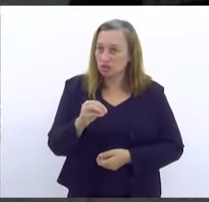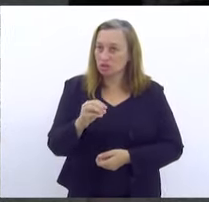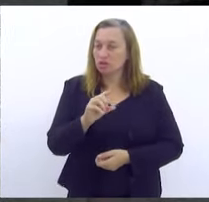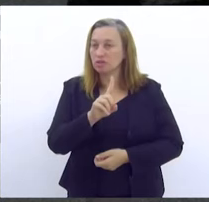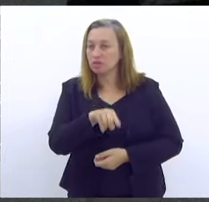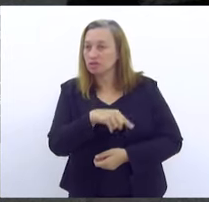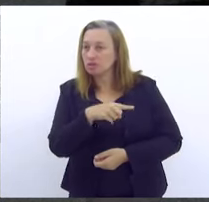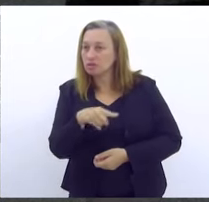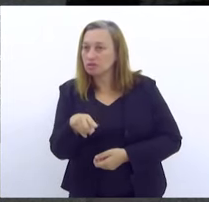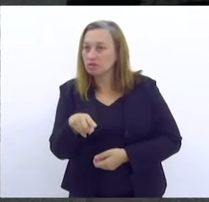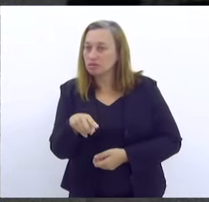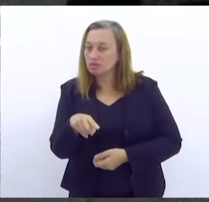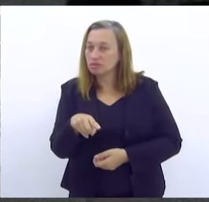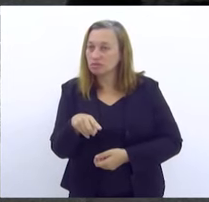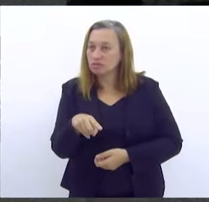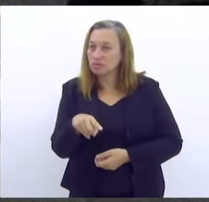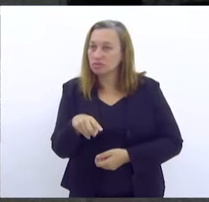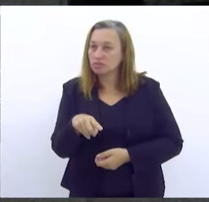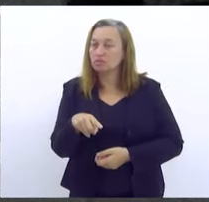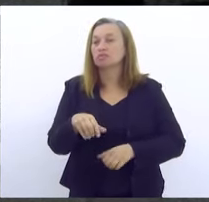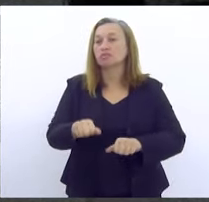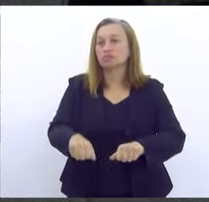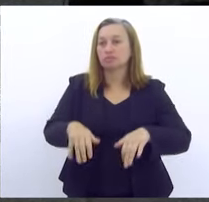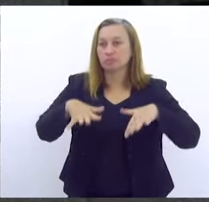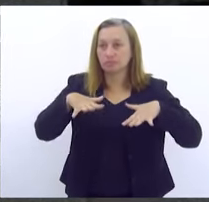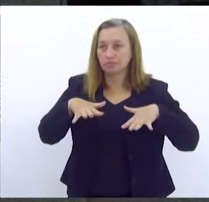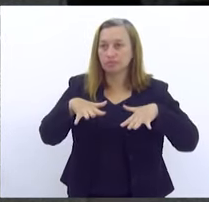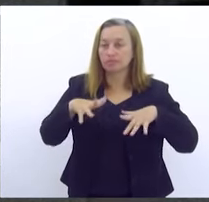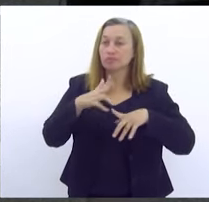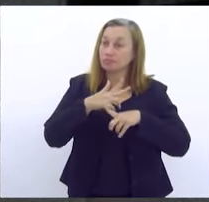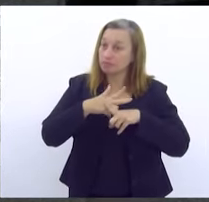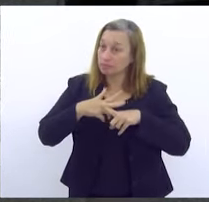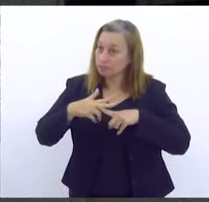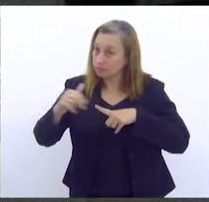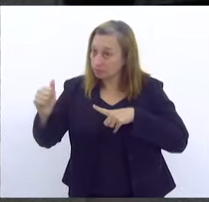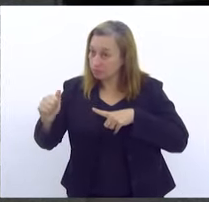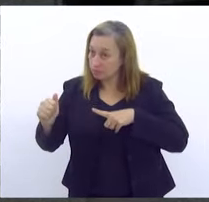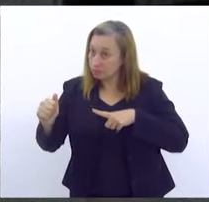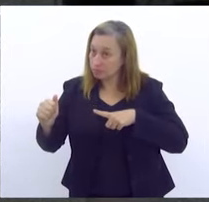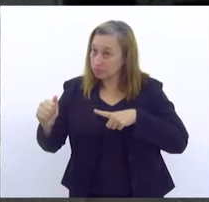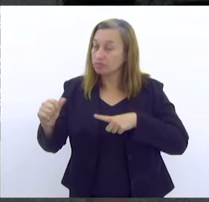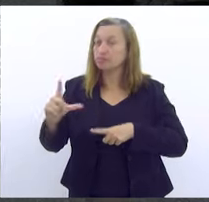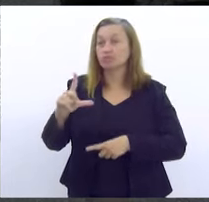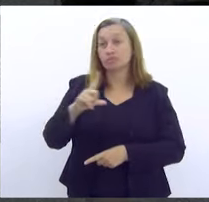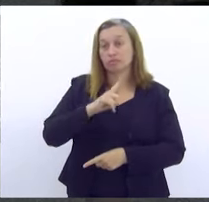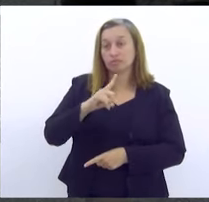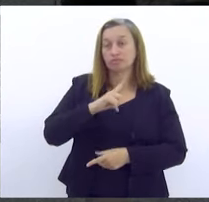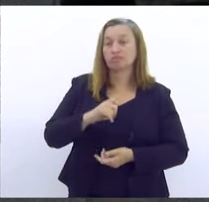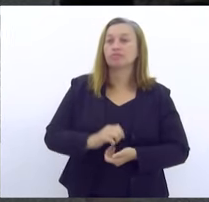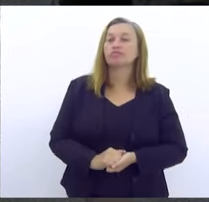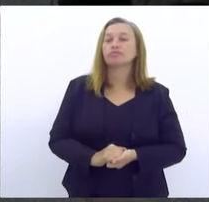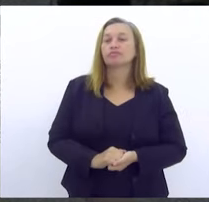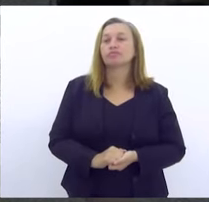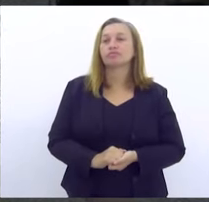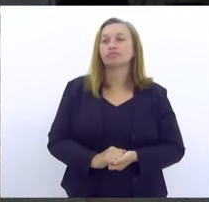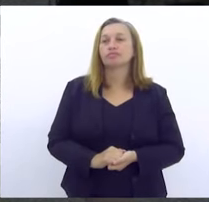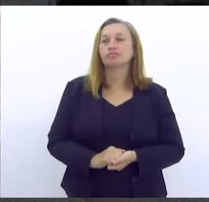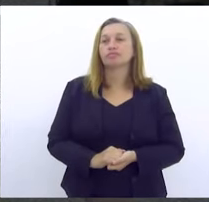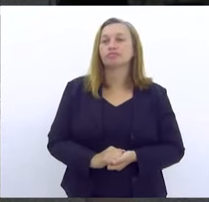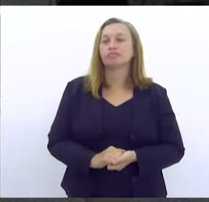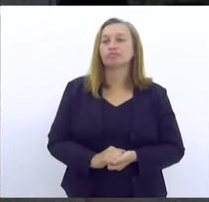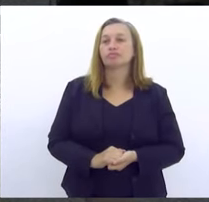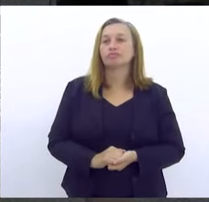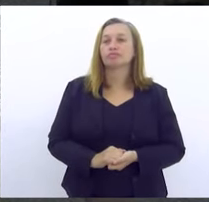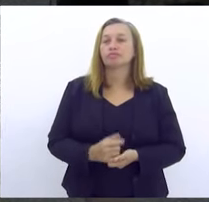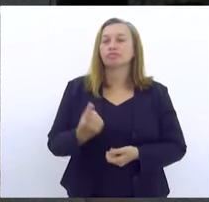rejeitou em plenário, vitorioso que foi no mérito, a taxa